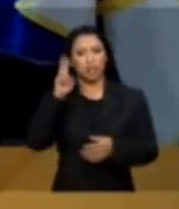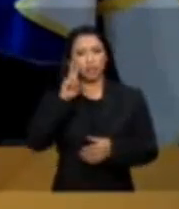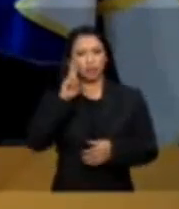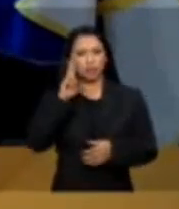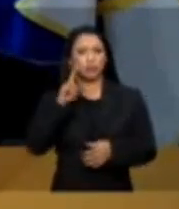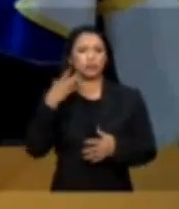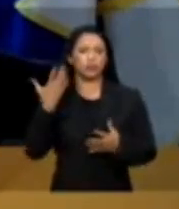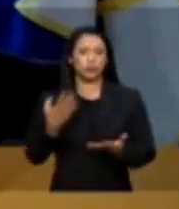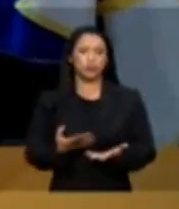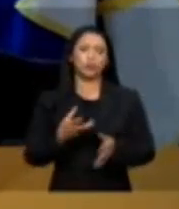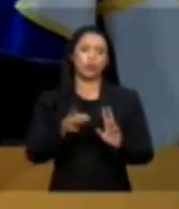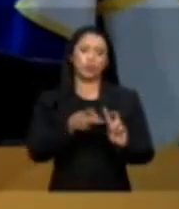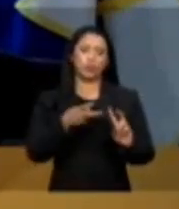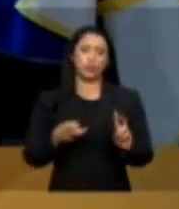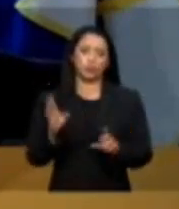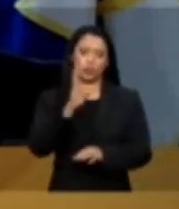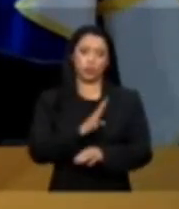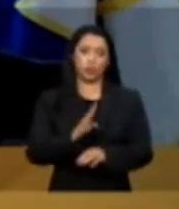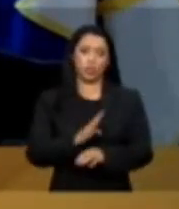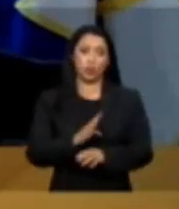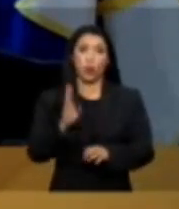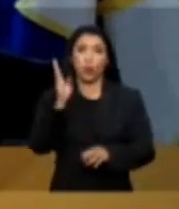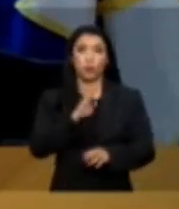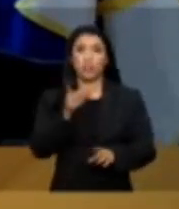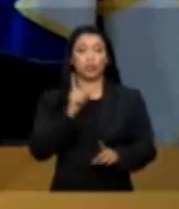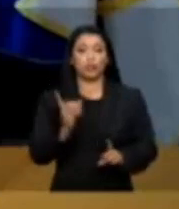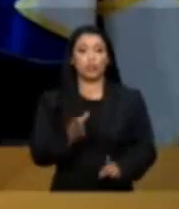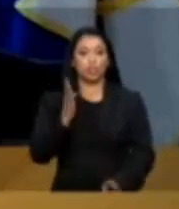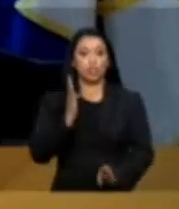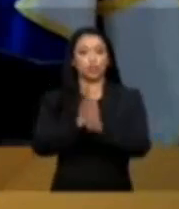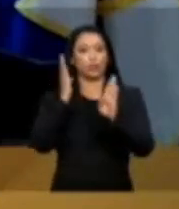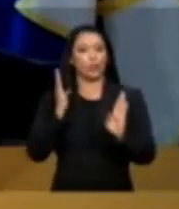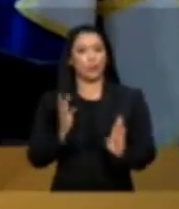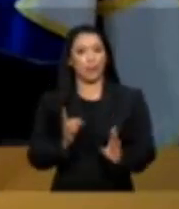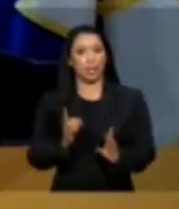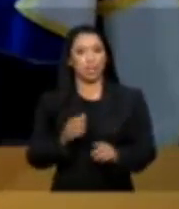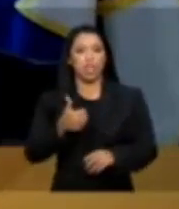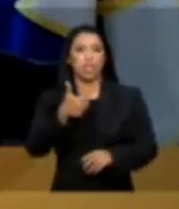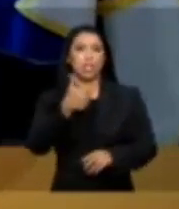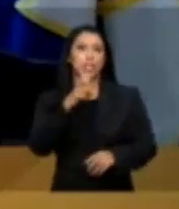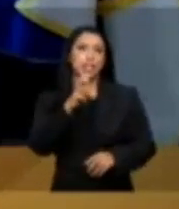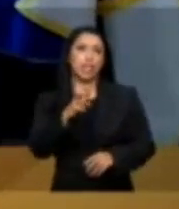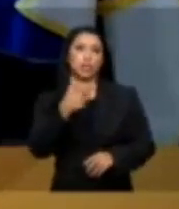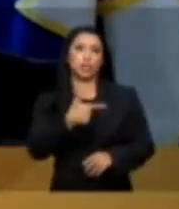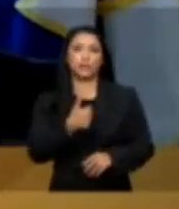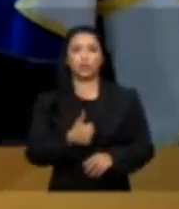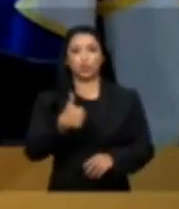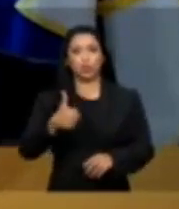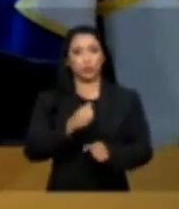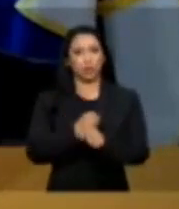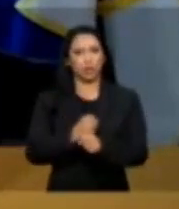senhoras ministras, o Brasil não foi descoberto, o Brasil não tem 521 anos. Não se